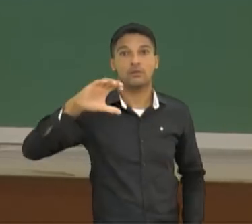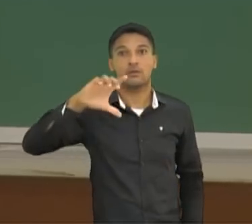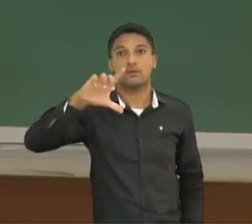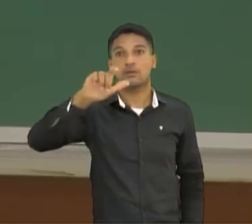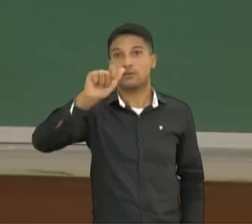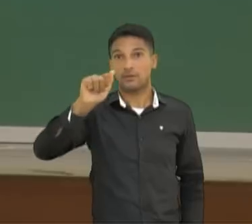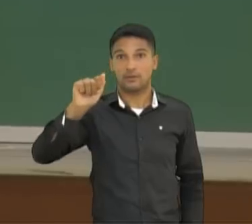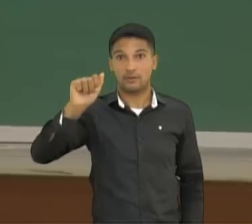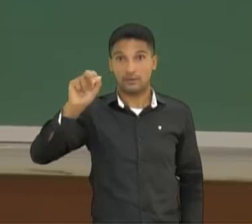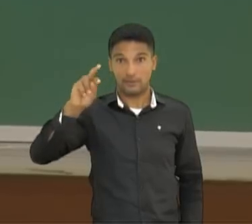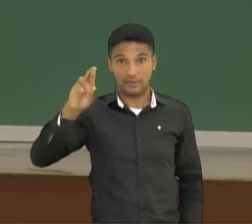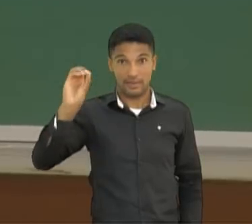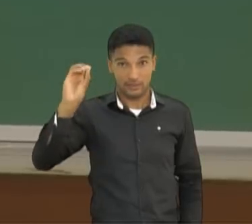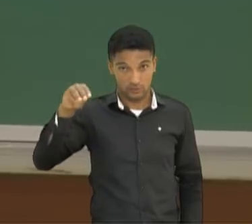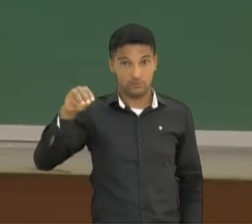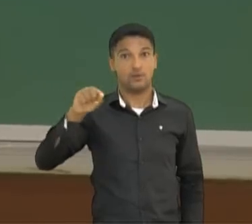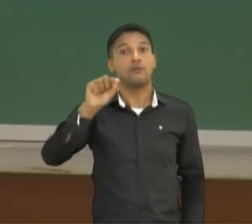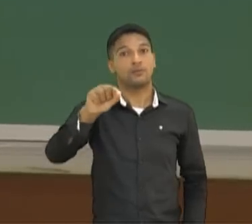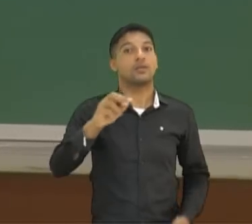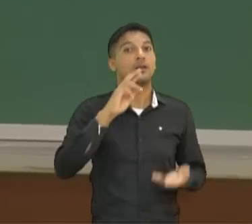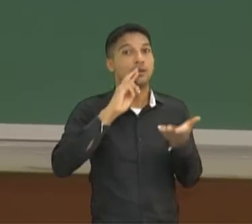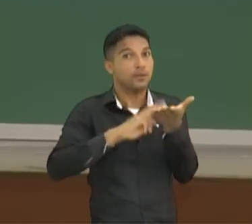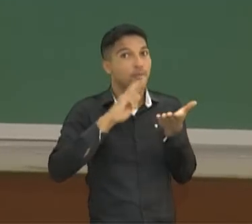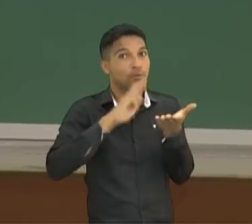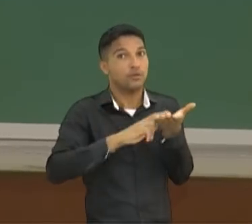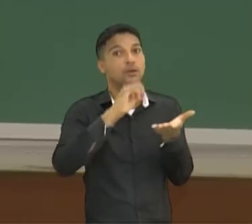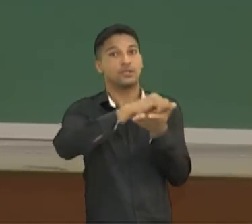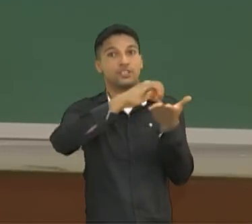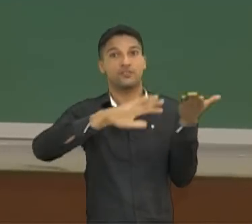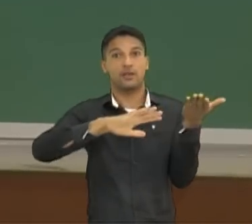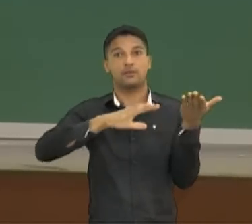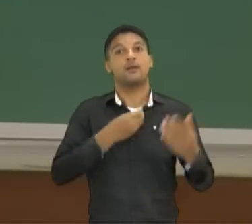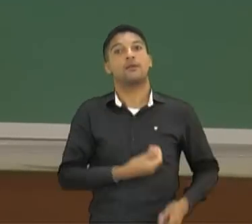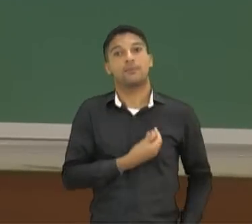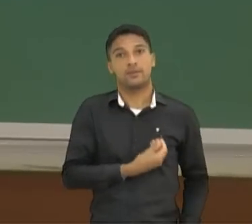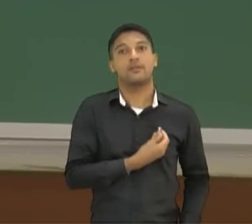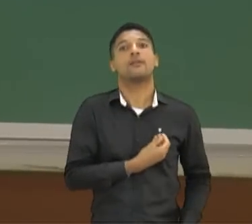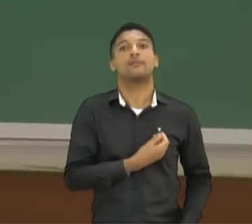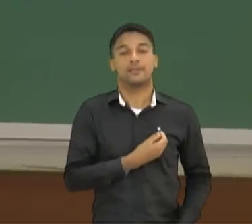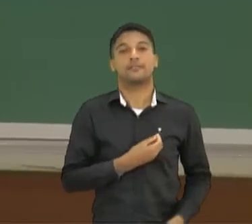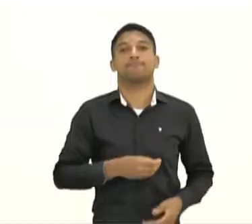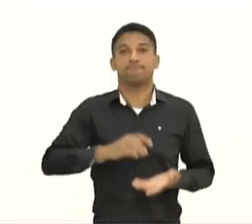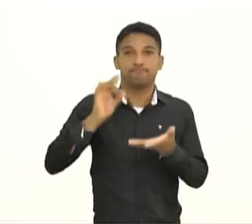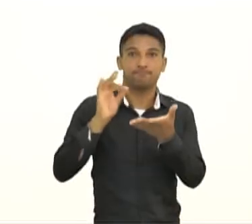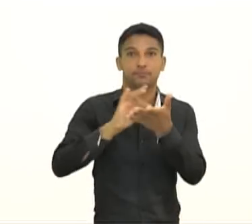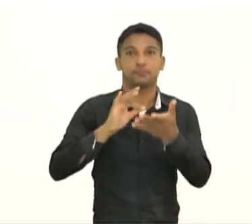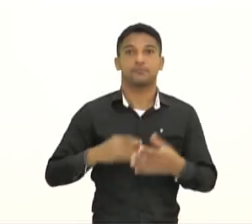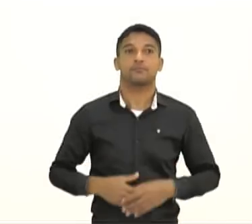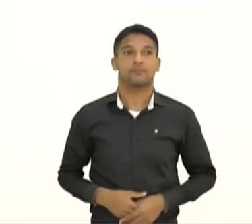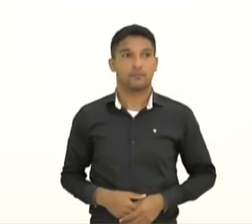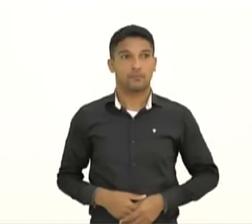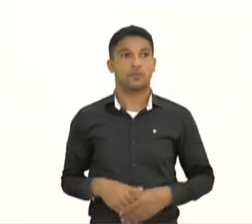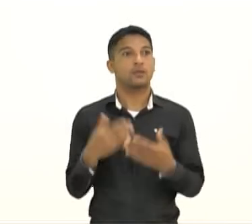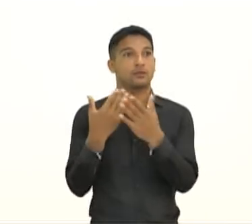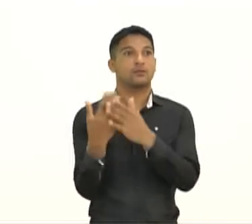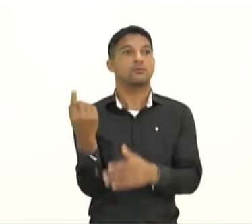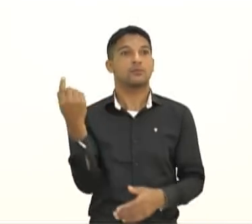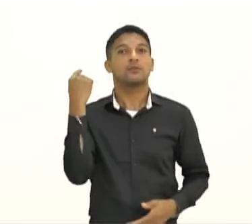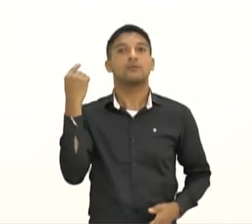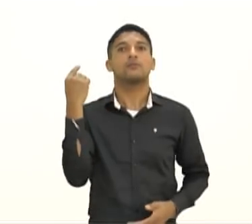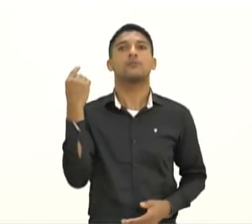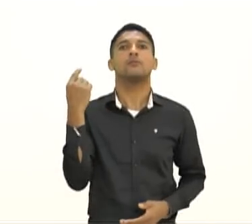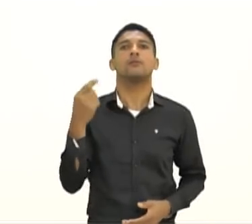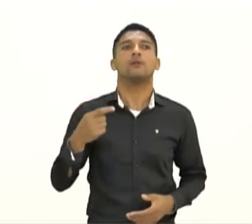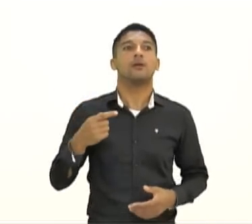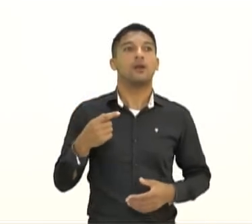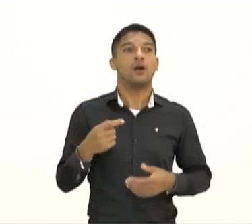se esqueça, tá? Então vamos lá. Na aula anterior, com o professor Robson, nós vimos uma introdução à teoria do